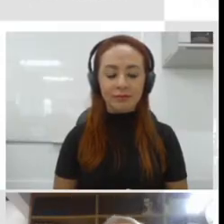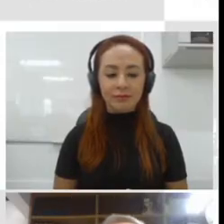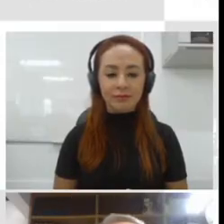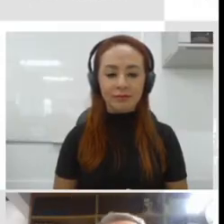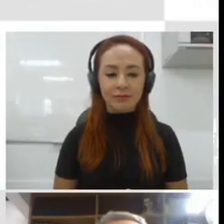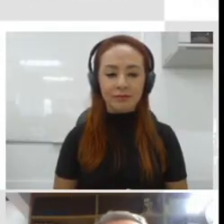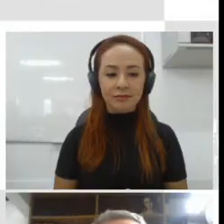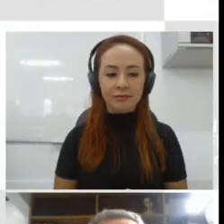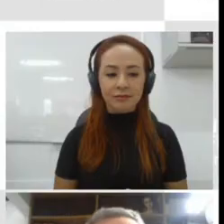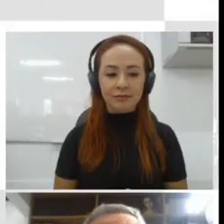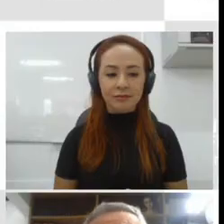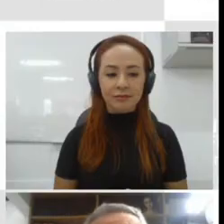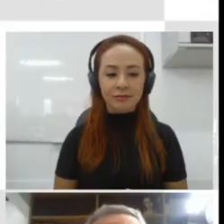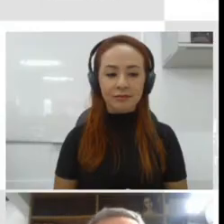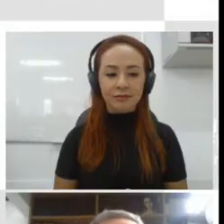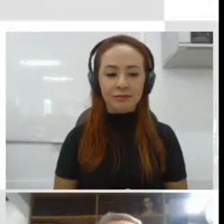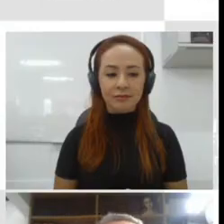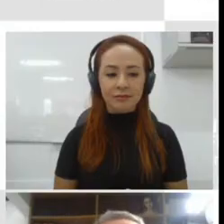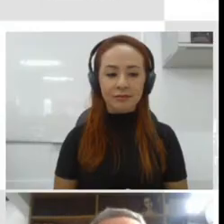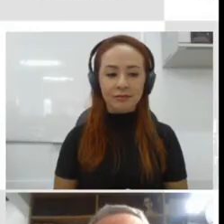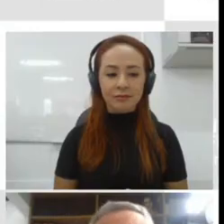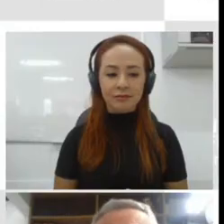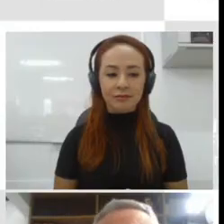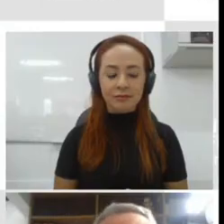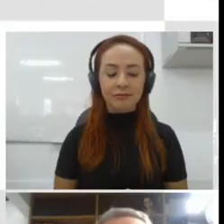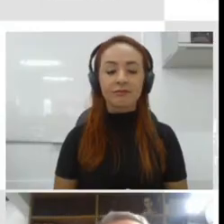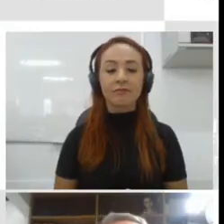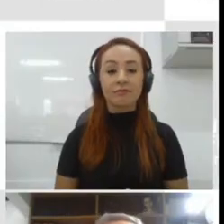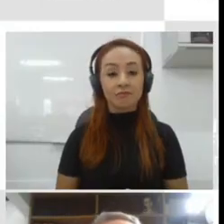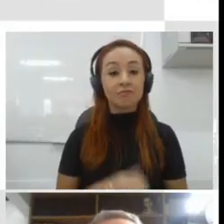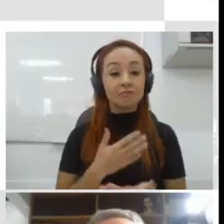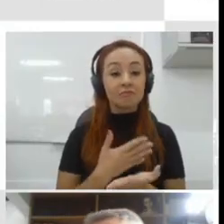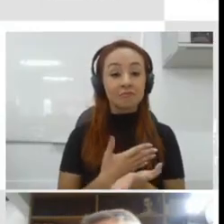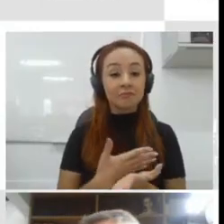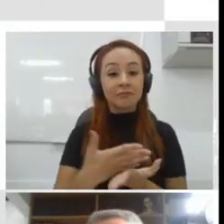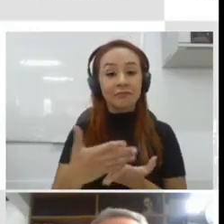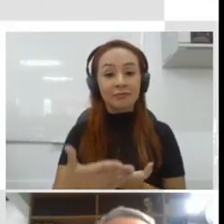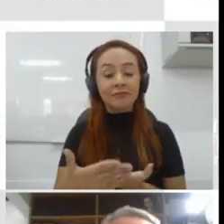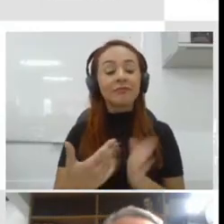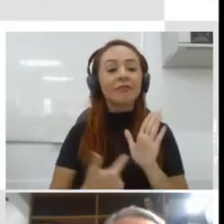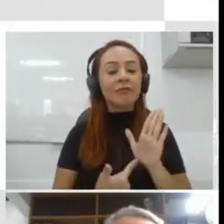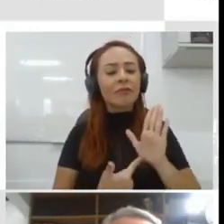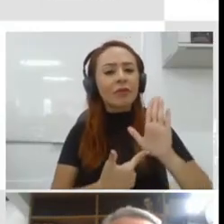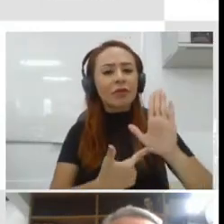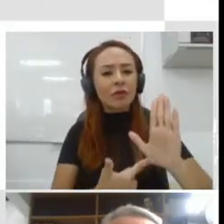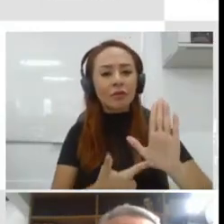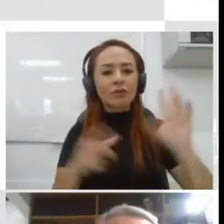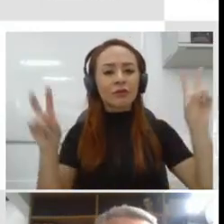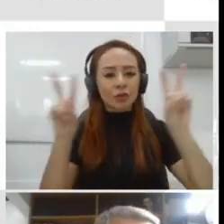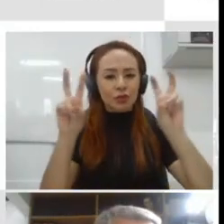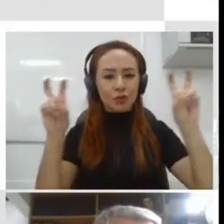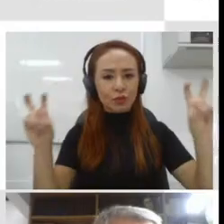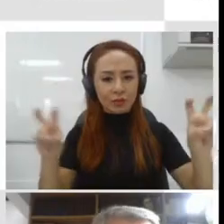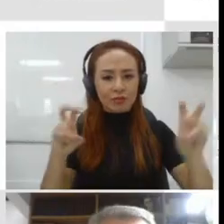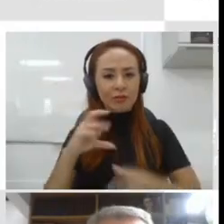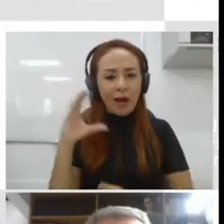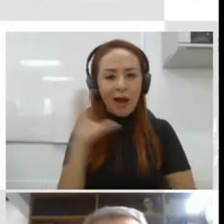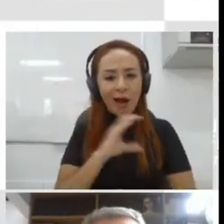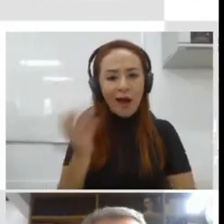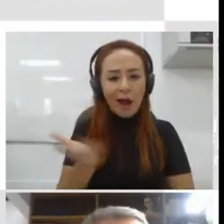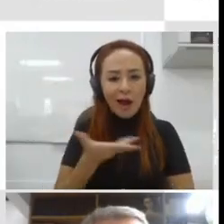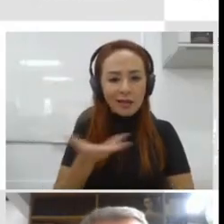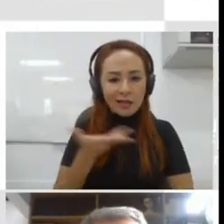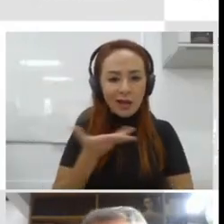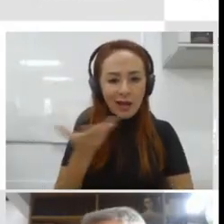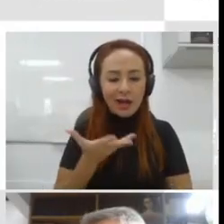então, tem esse título, não é? Uma aceleração do caos climático no segundo quarto do século XXI. Vou pedir desculpas a